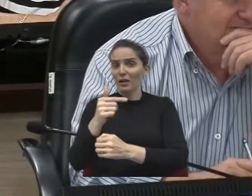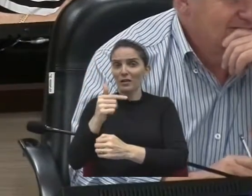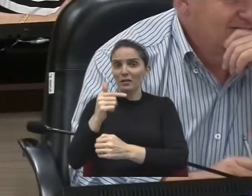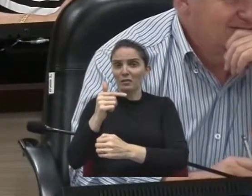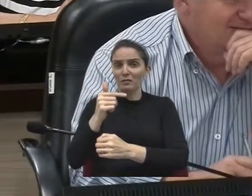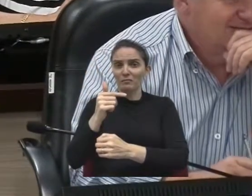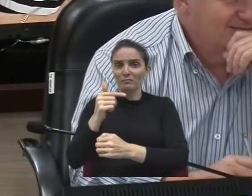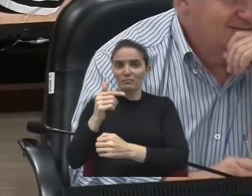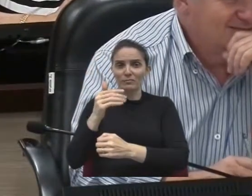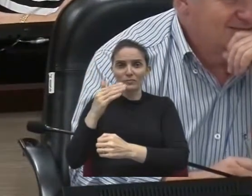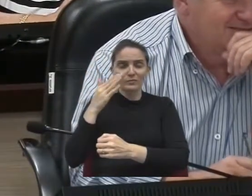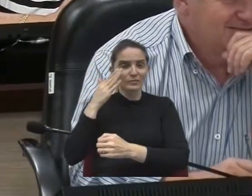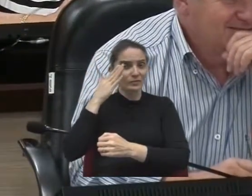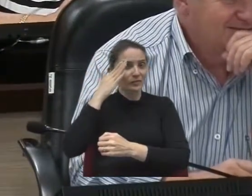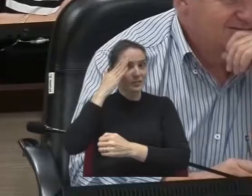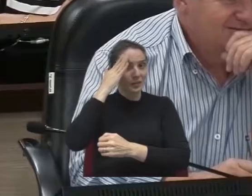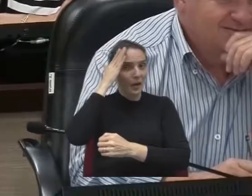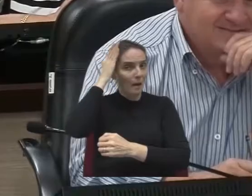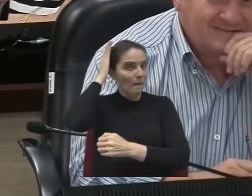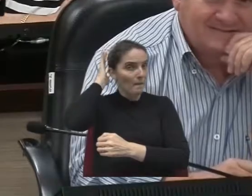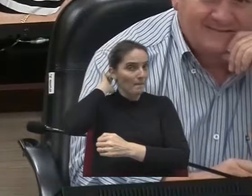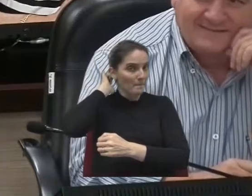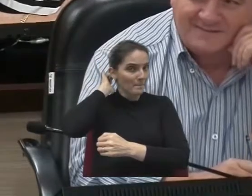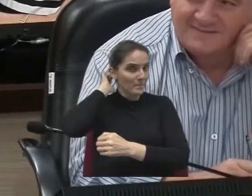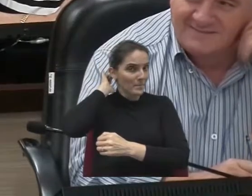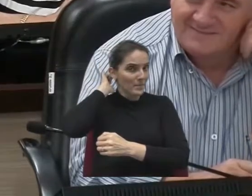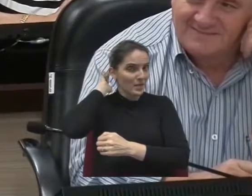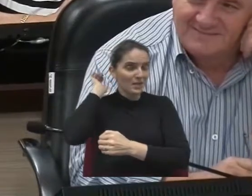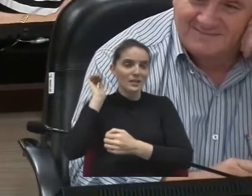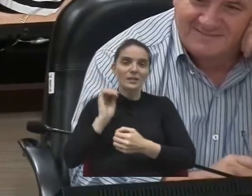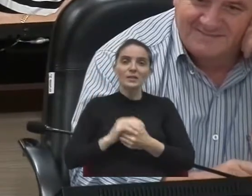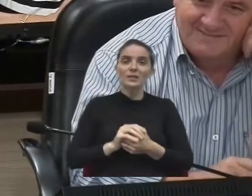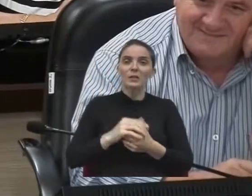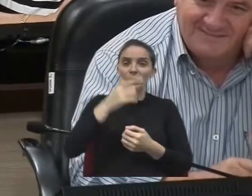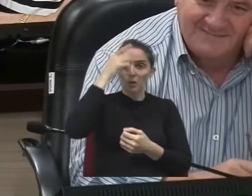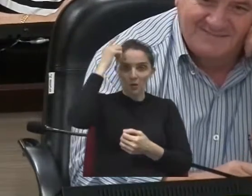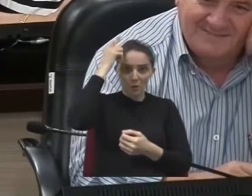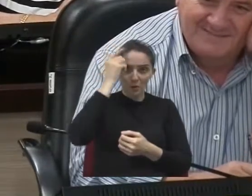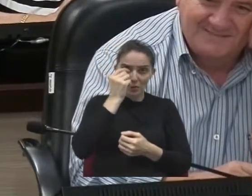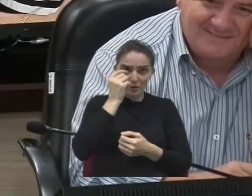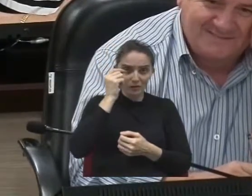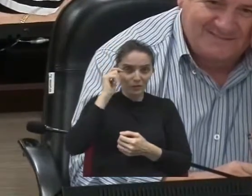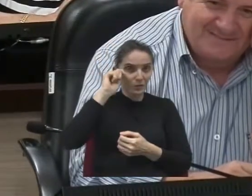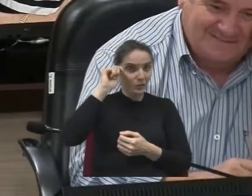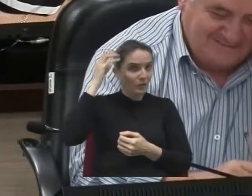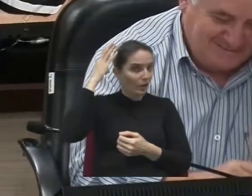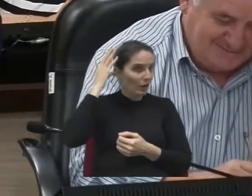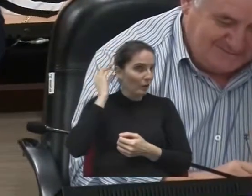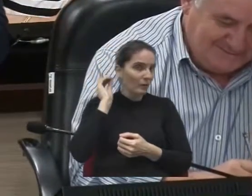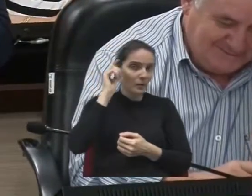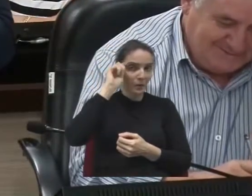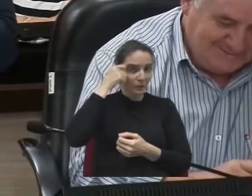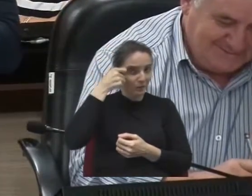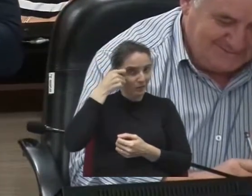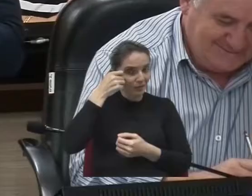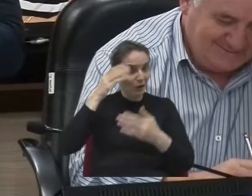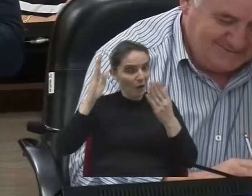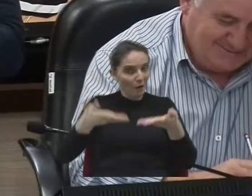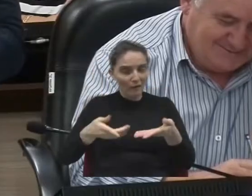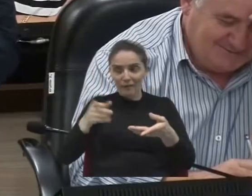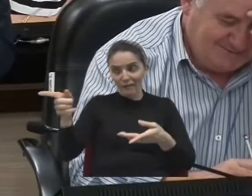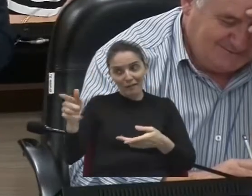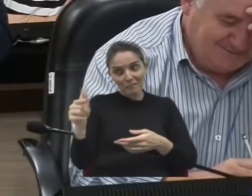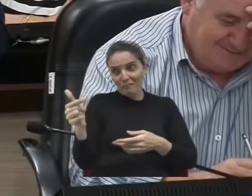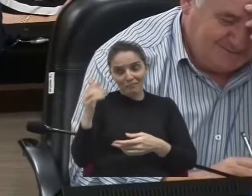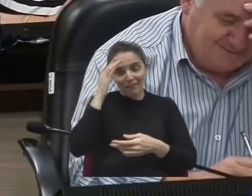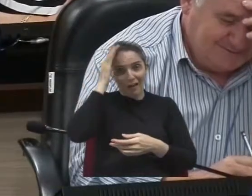pretinho, presidente. Hoje ele continua sem cabelo e eu estou com os cabelos brancos. Mas é assim, né? É assim que